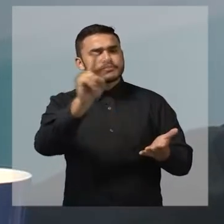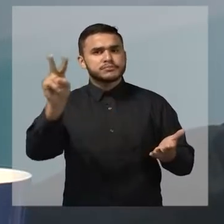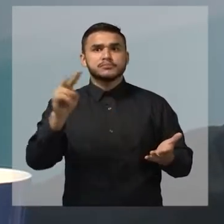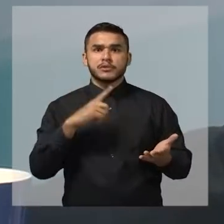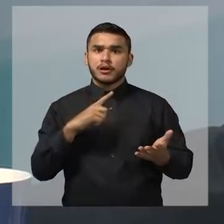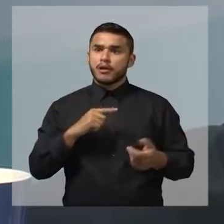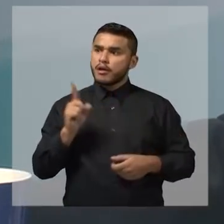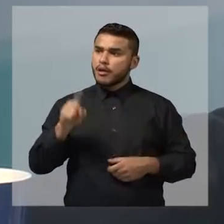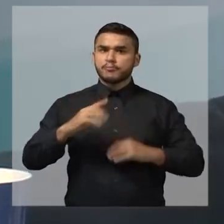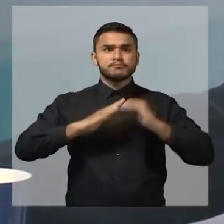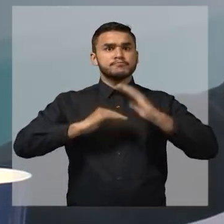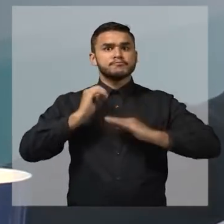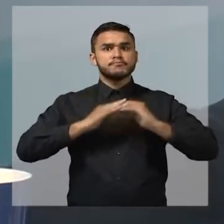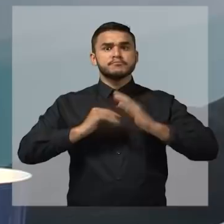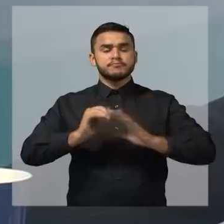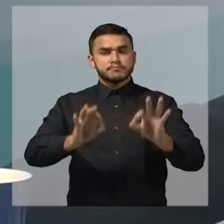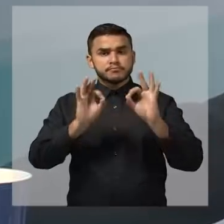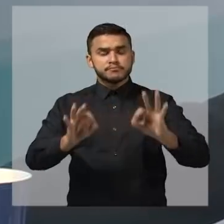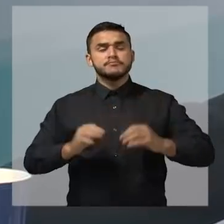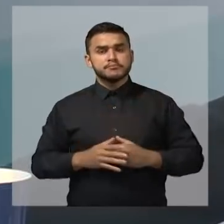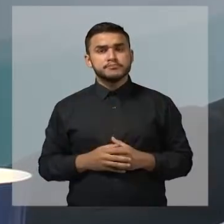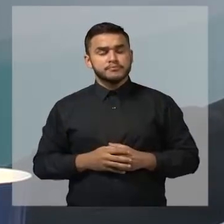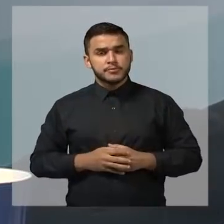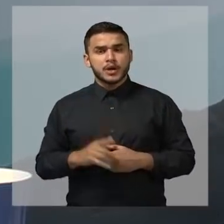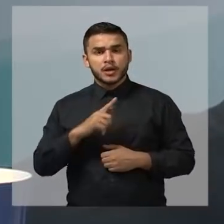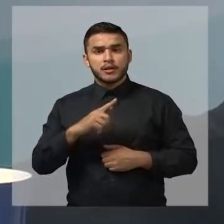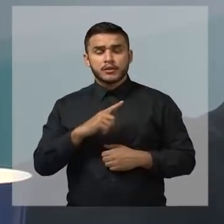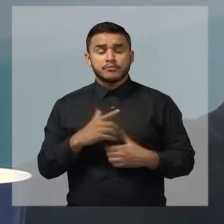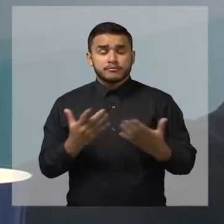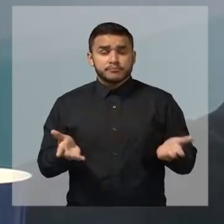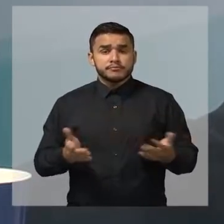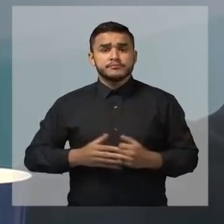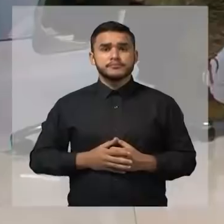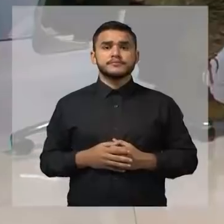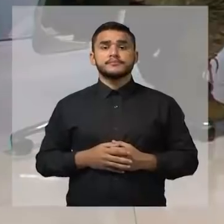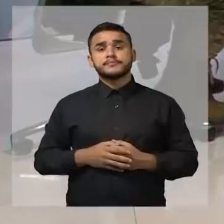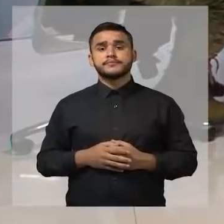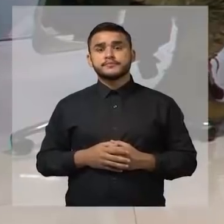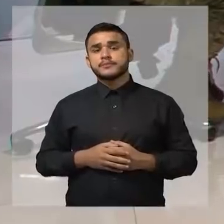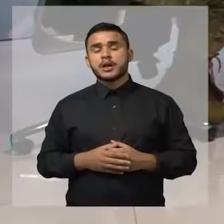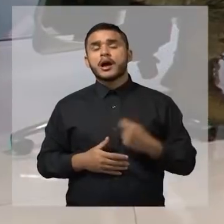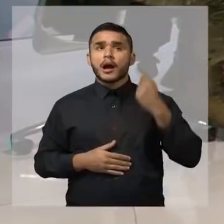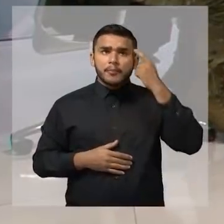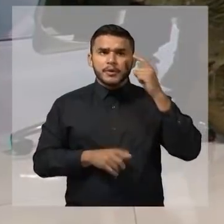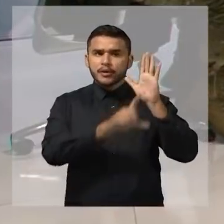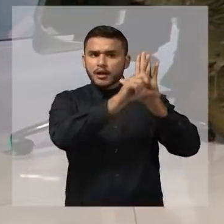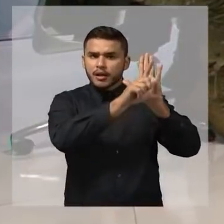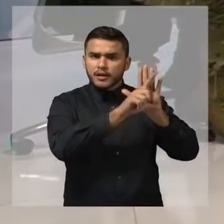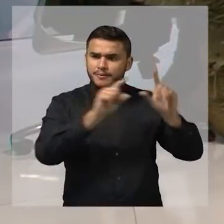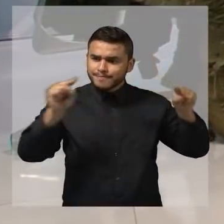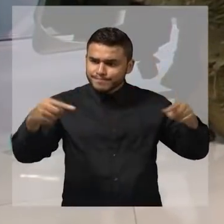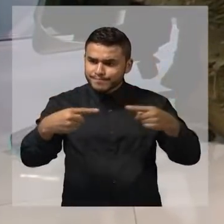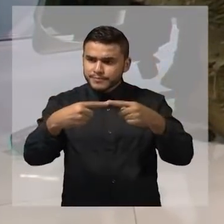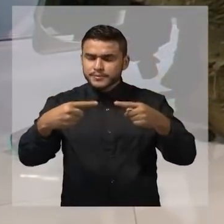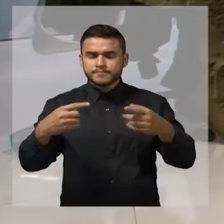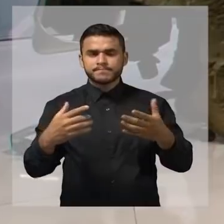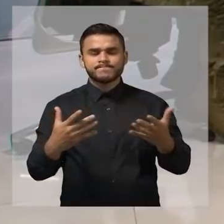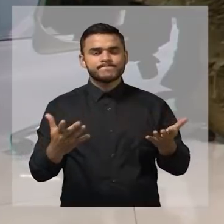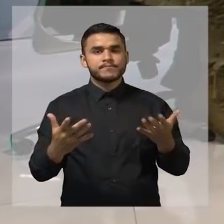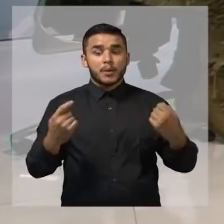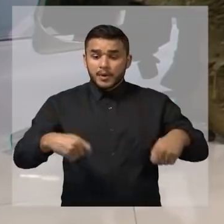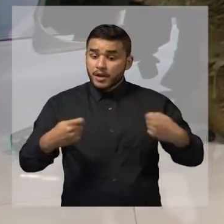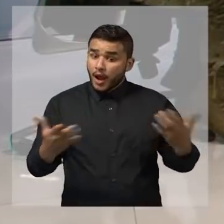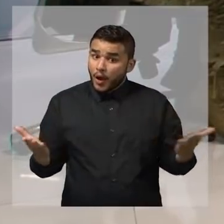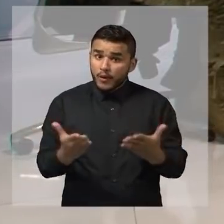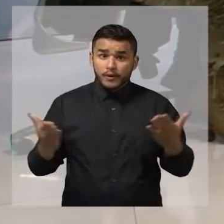profissional, não é? Reiterada, não é? E a legislação não atende a isso. Então precisa ter medidas enérgicas,